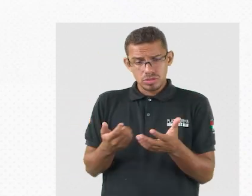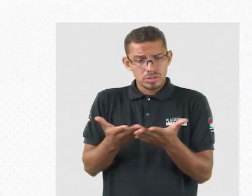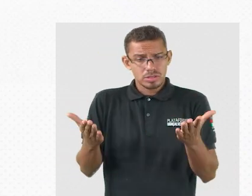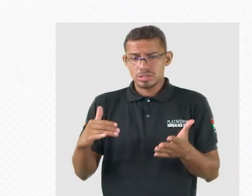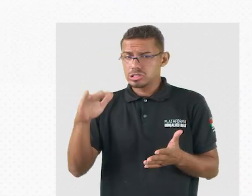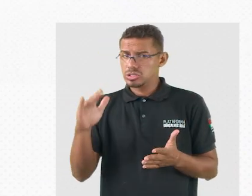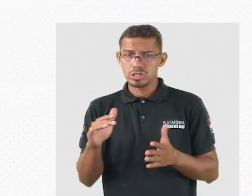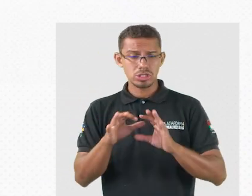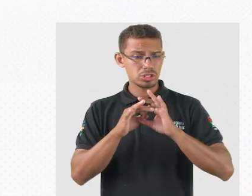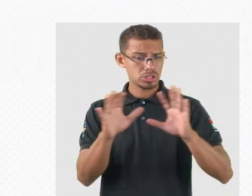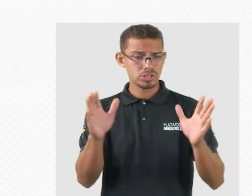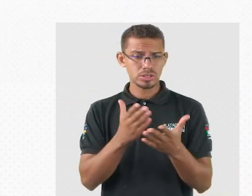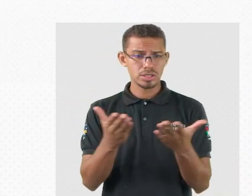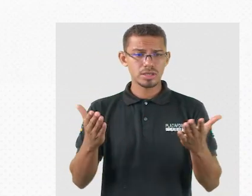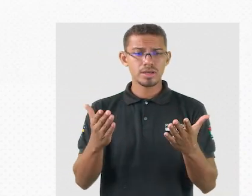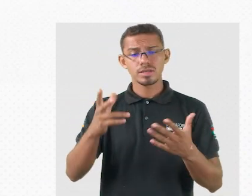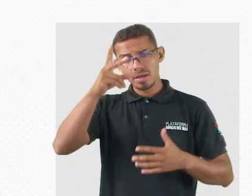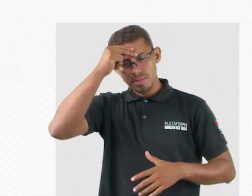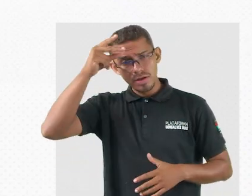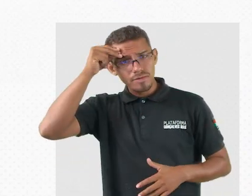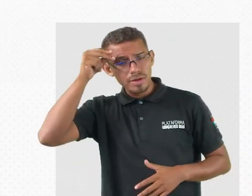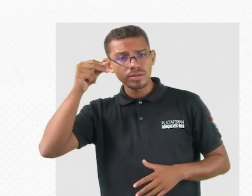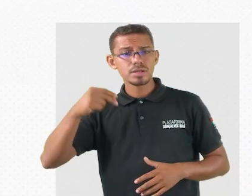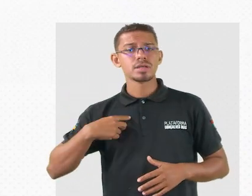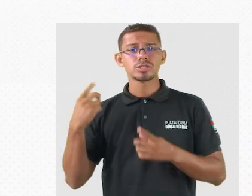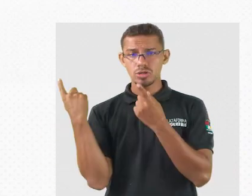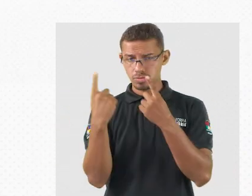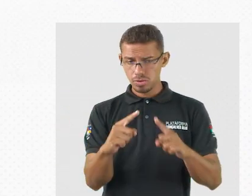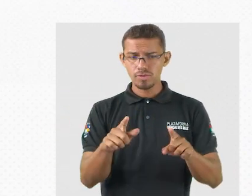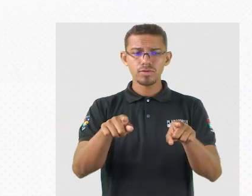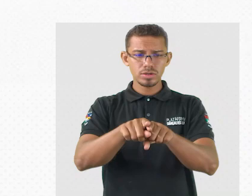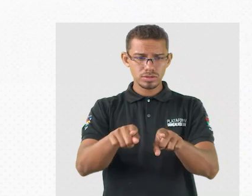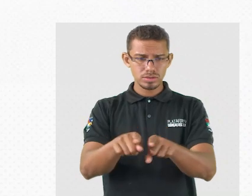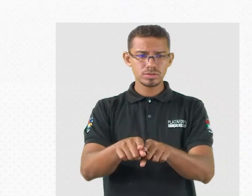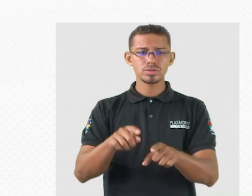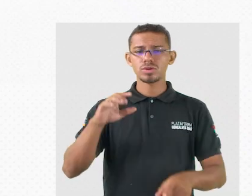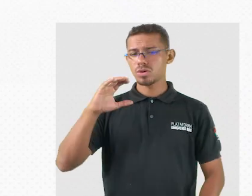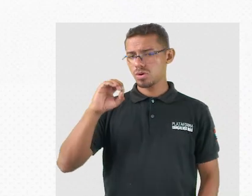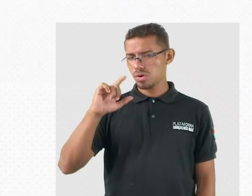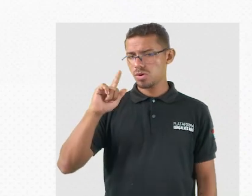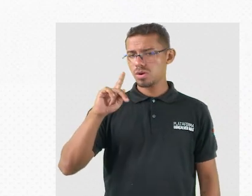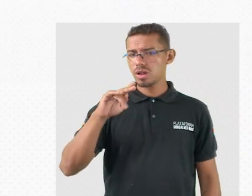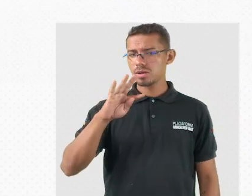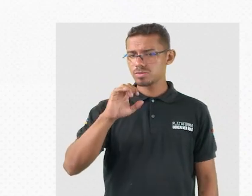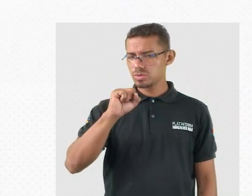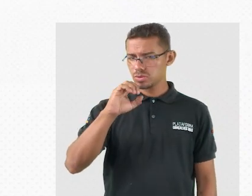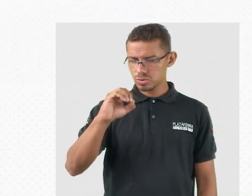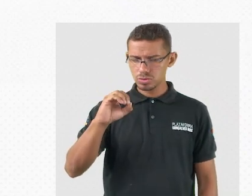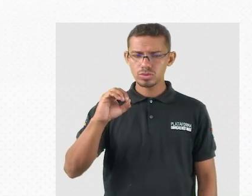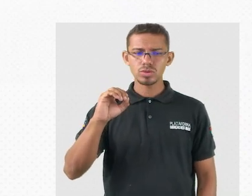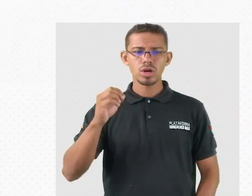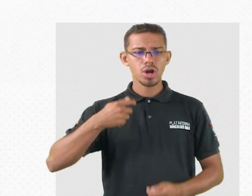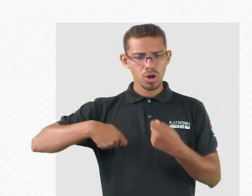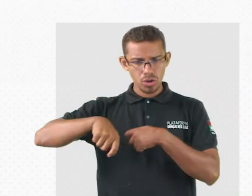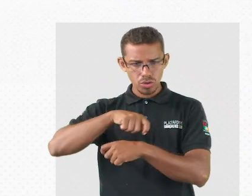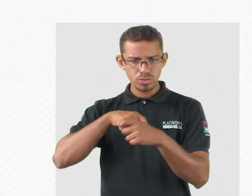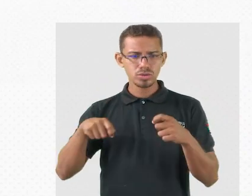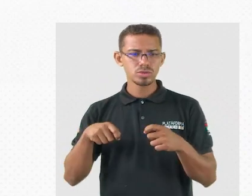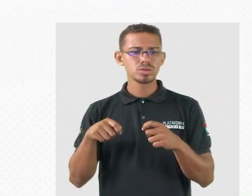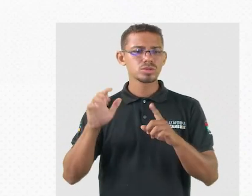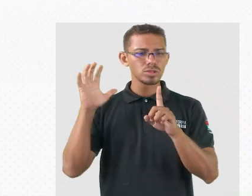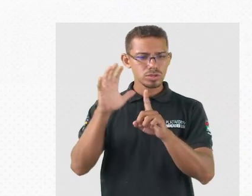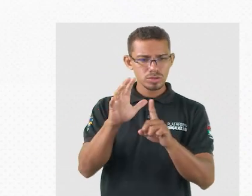ele quisesse para ser prefeito, e isso provocaria, claro, o colapso econômico, e isso também, claro,